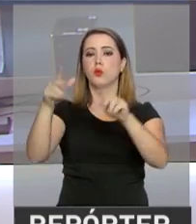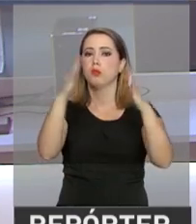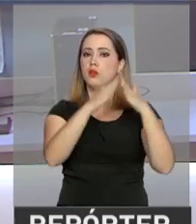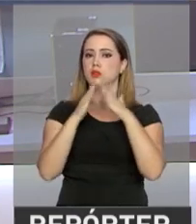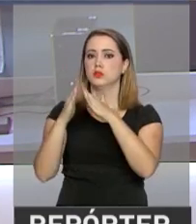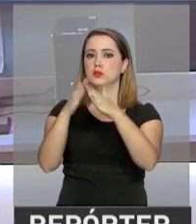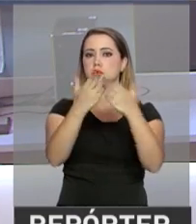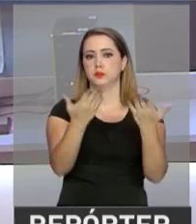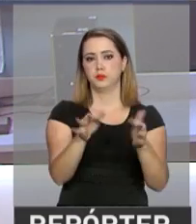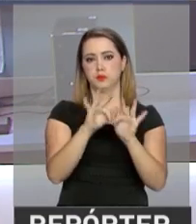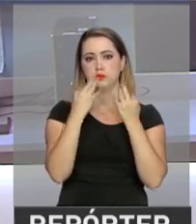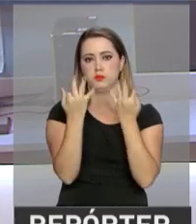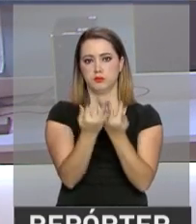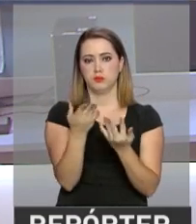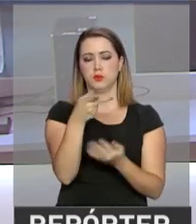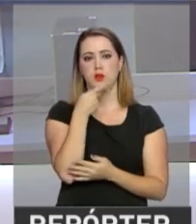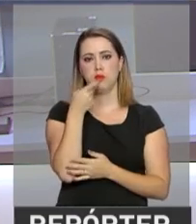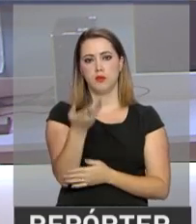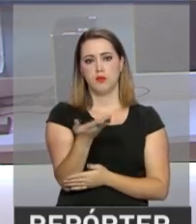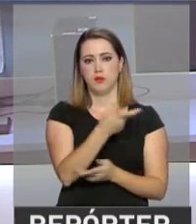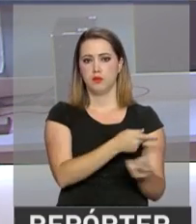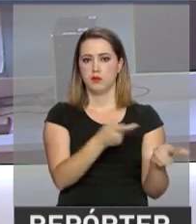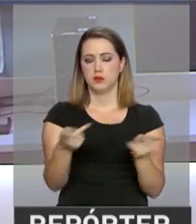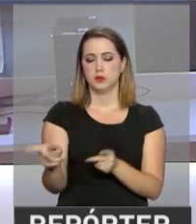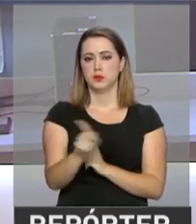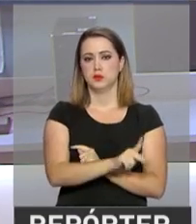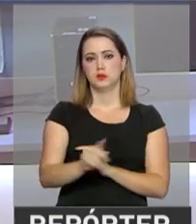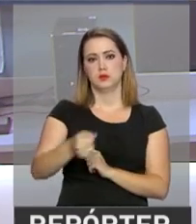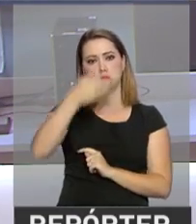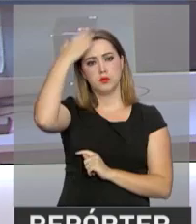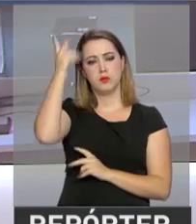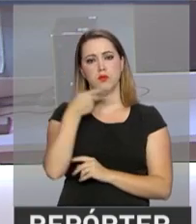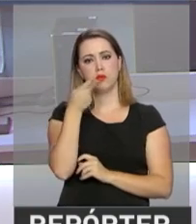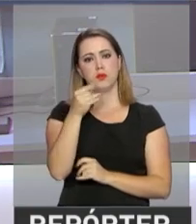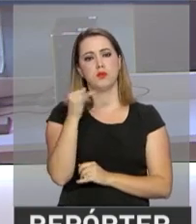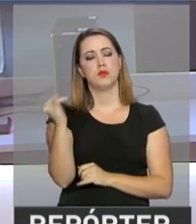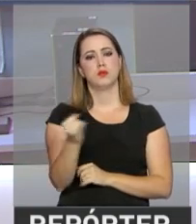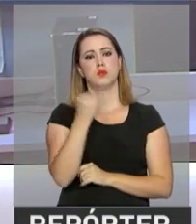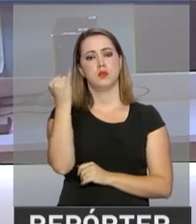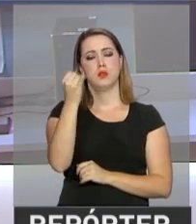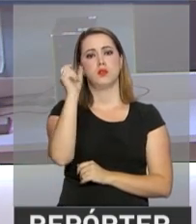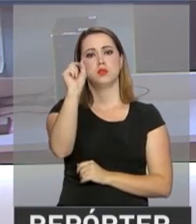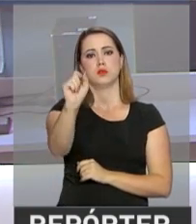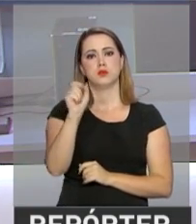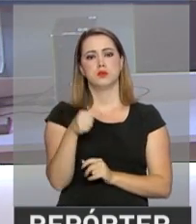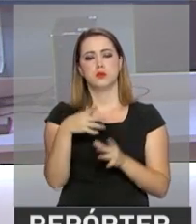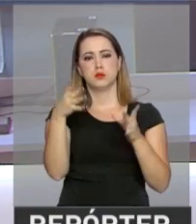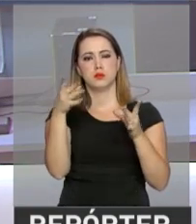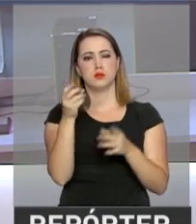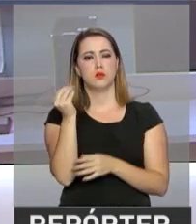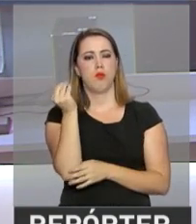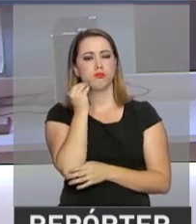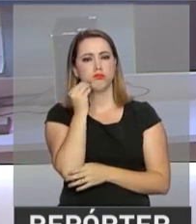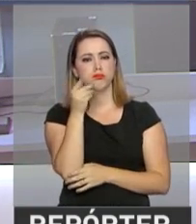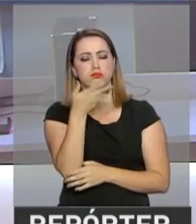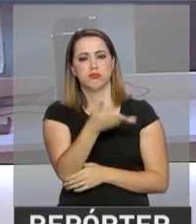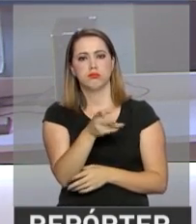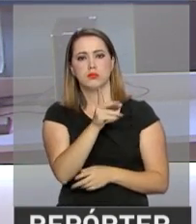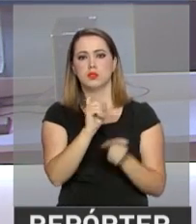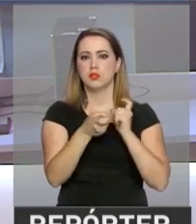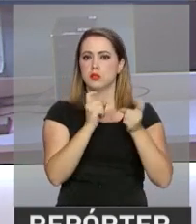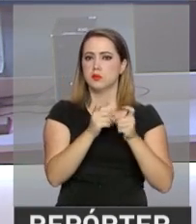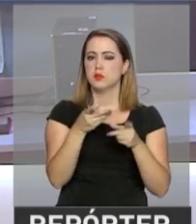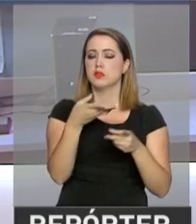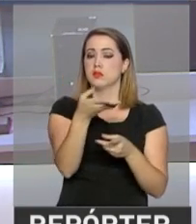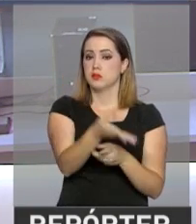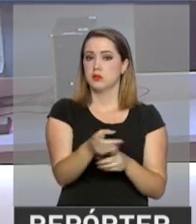agricultores familiares. Ao falar aos convidados, o presidente Temer ressaltou uma das principais características da gestão dele, o diálogo